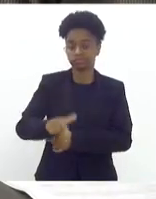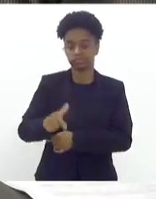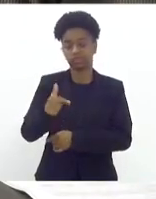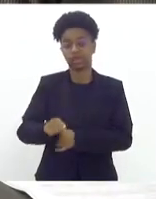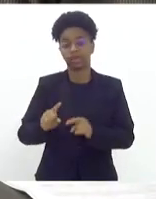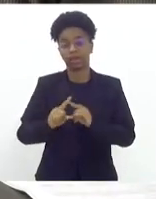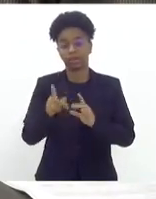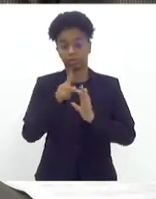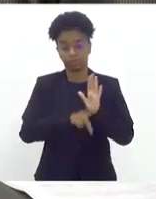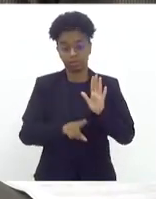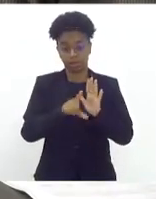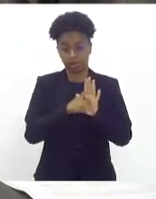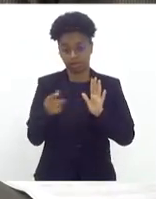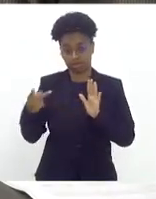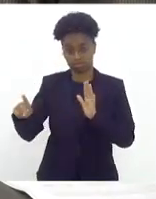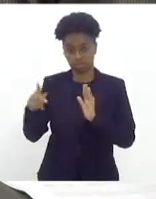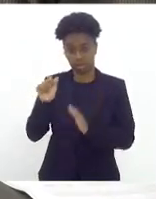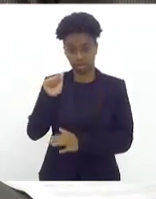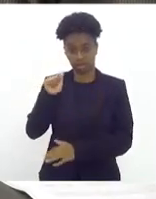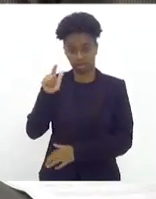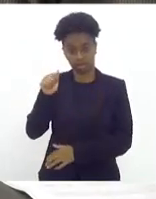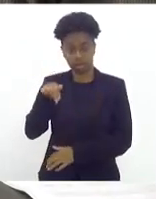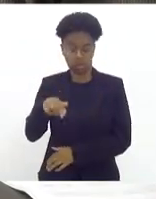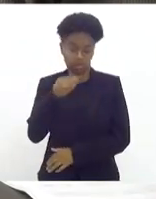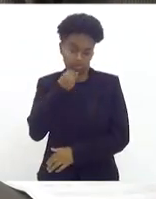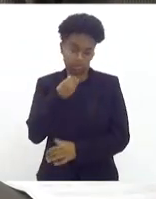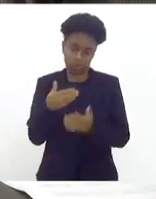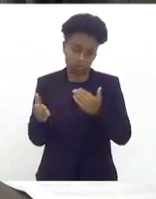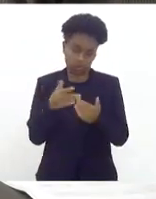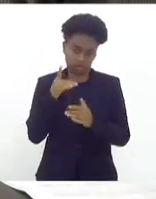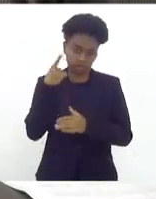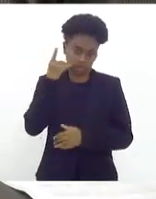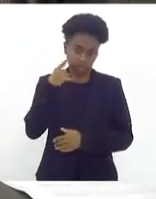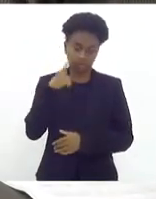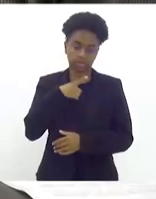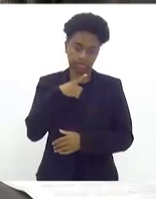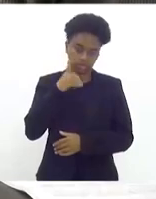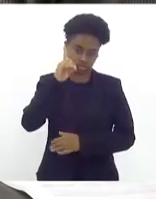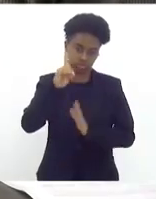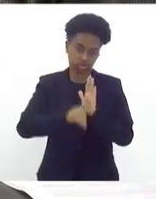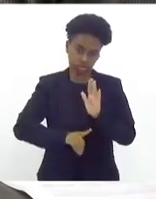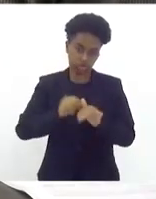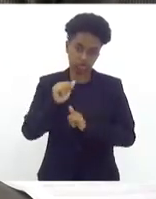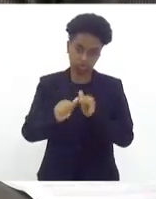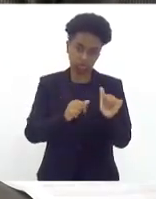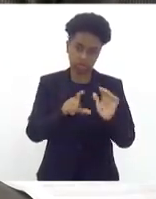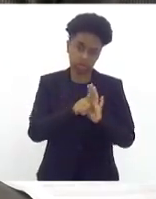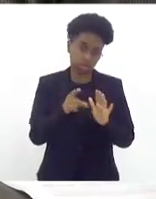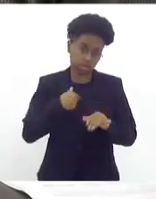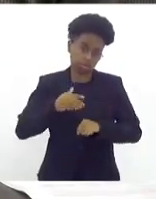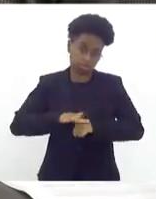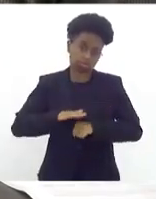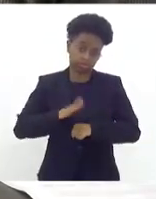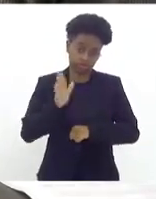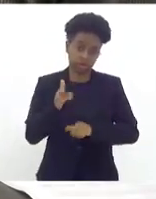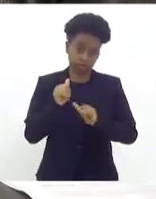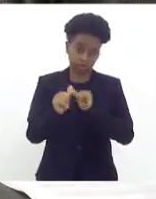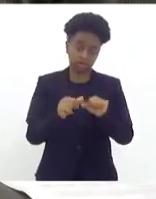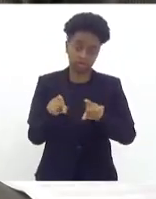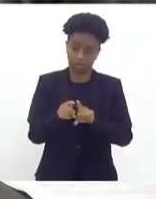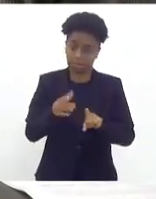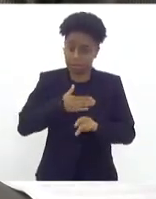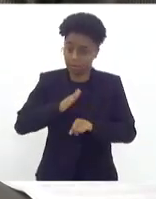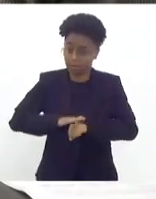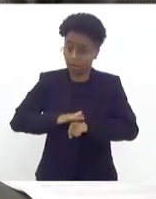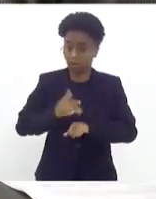do deputado Alan, claro, qualquer deputado tem o direito de alterar uma lei existente. Eu mesmo já alterei várias leis, inclusive minhas próprias. Então, até